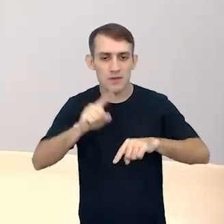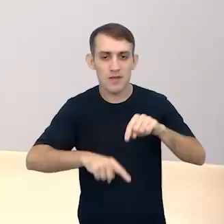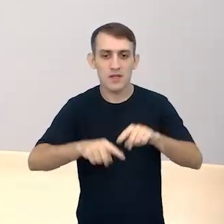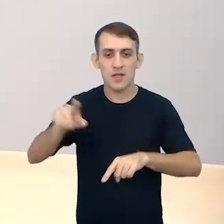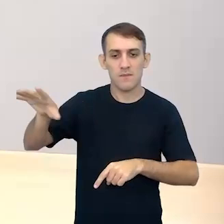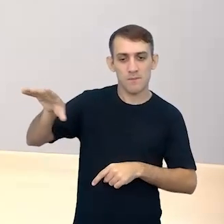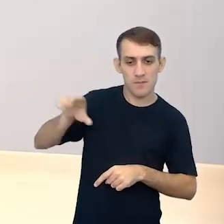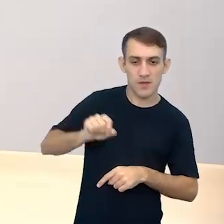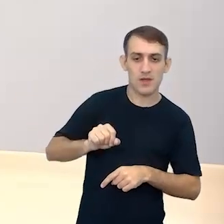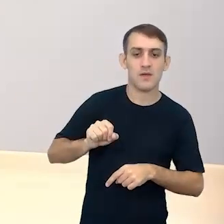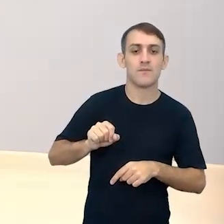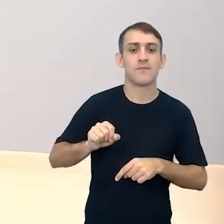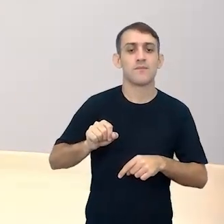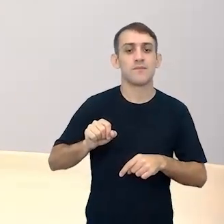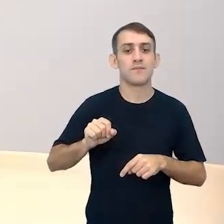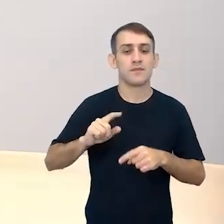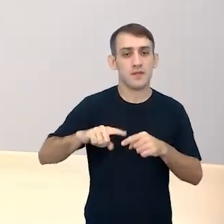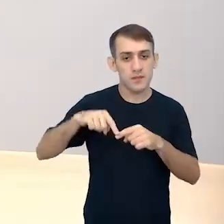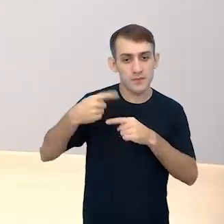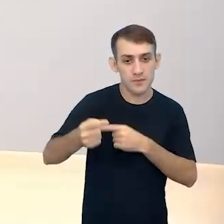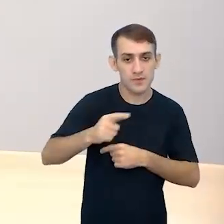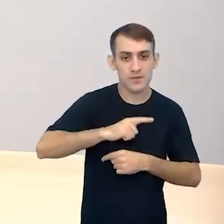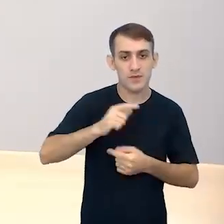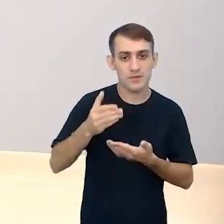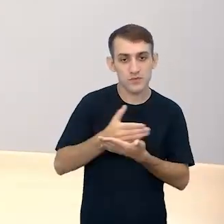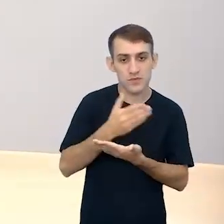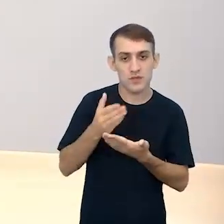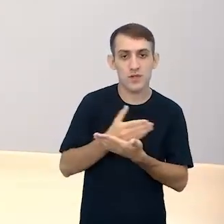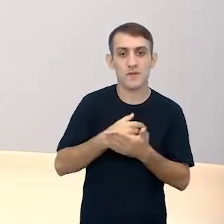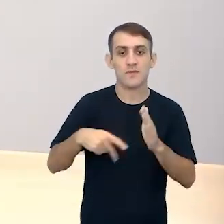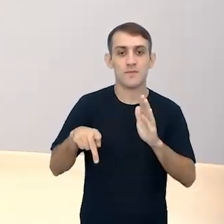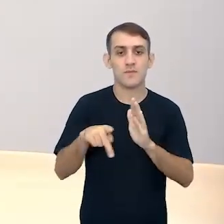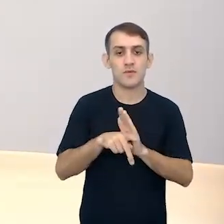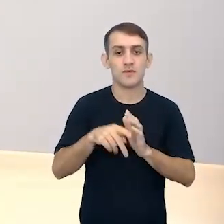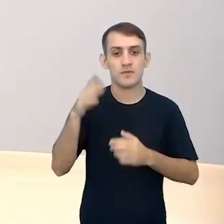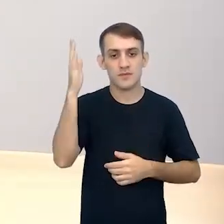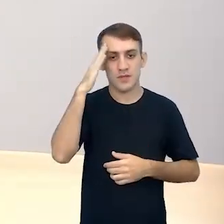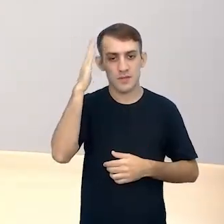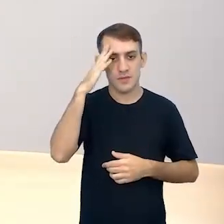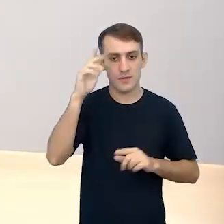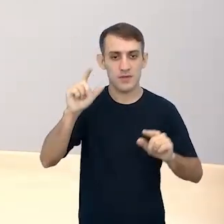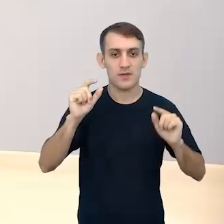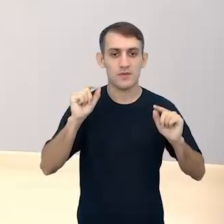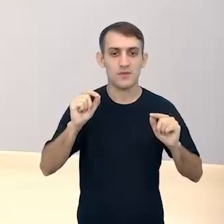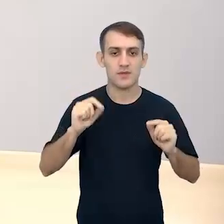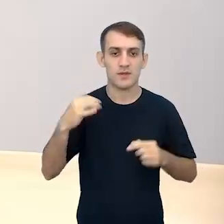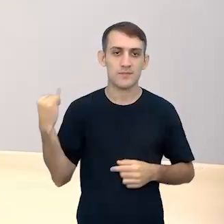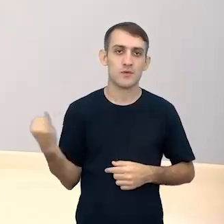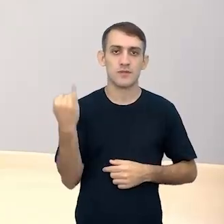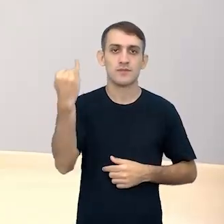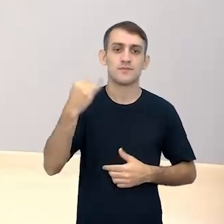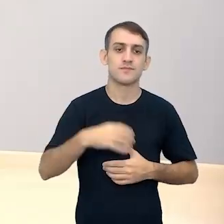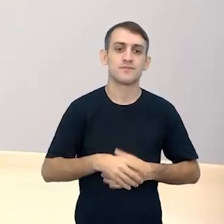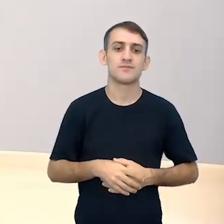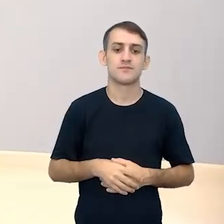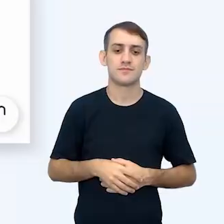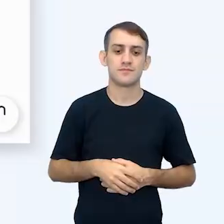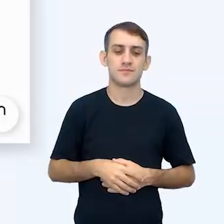materiais. Então, na sequência aí para vocês o diário de bordo, que consideramos de grande importância.